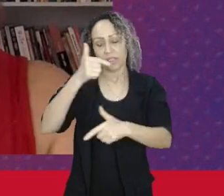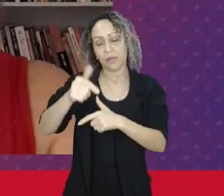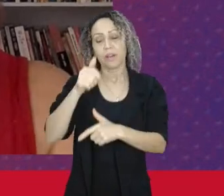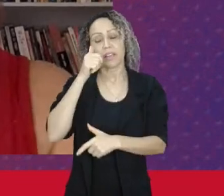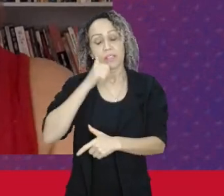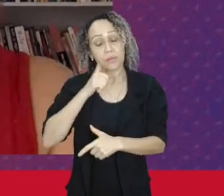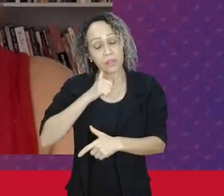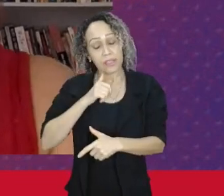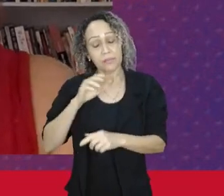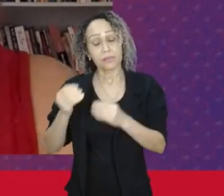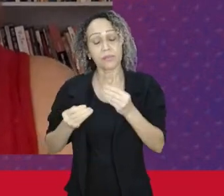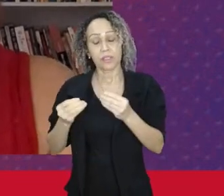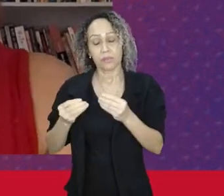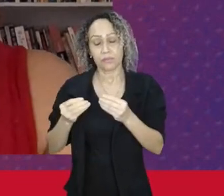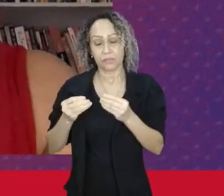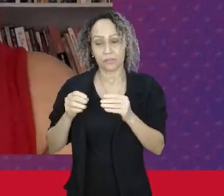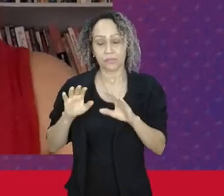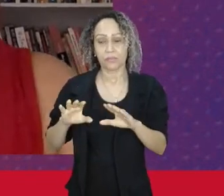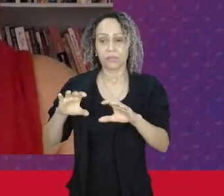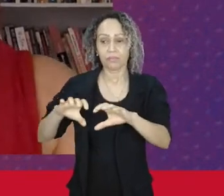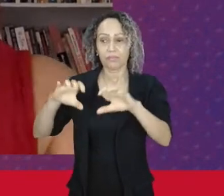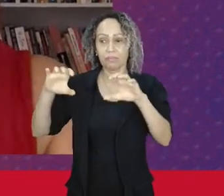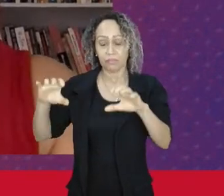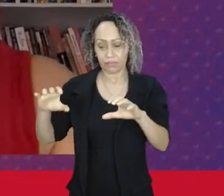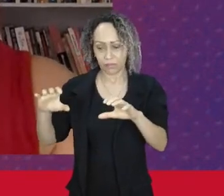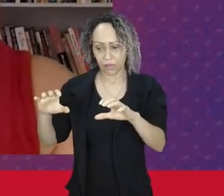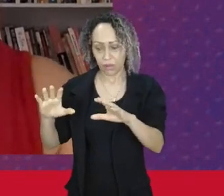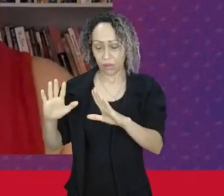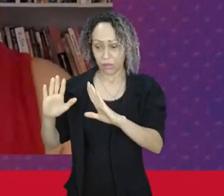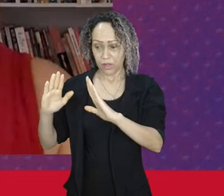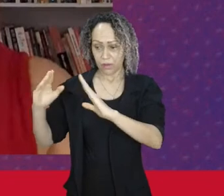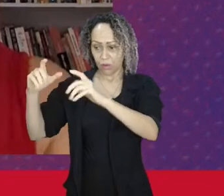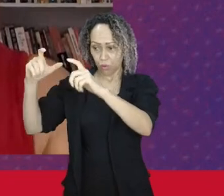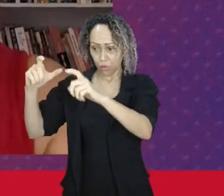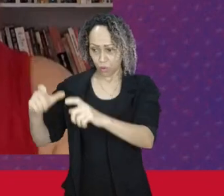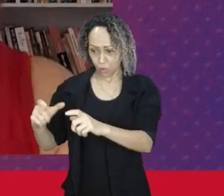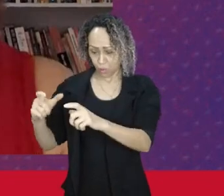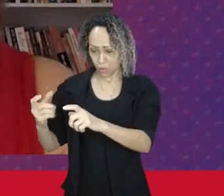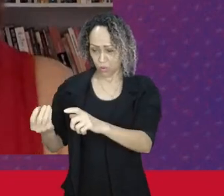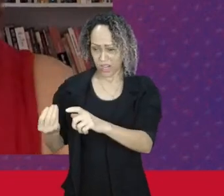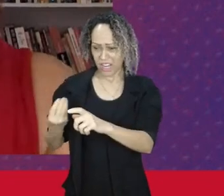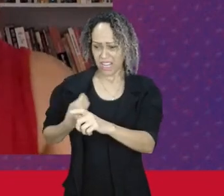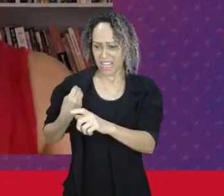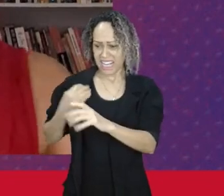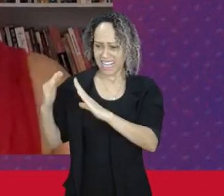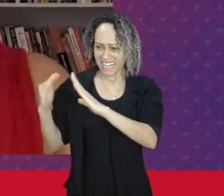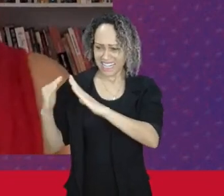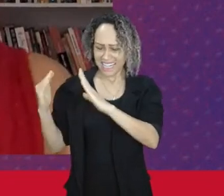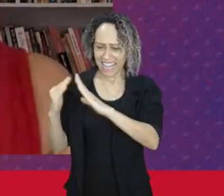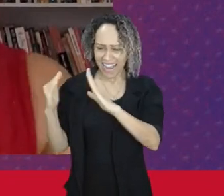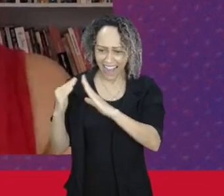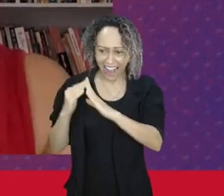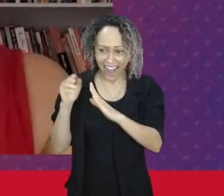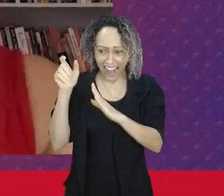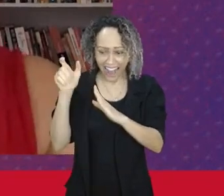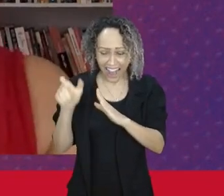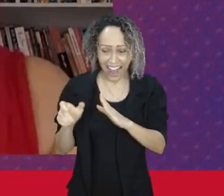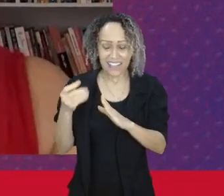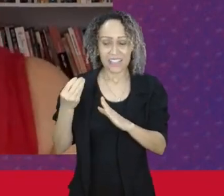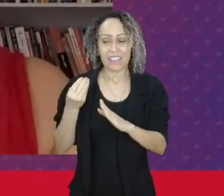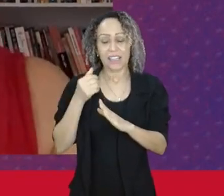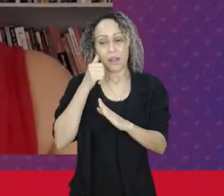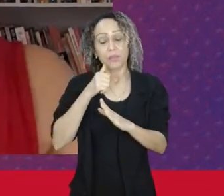do trabalho. Ou seja, o espaço interno, o espaço da casa, é o